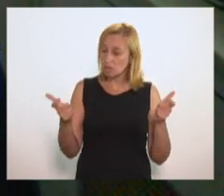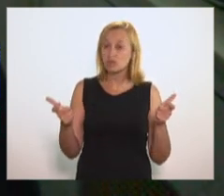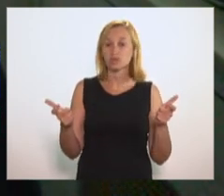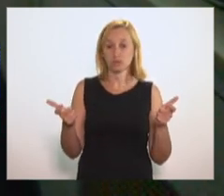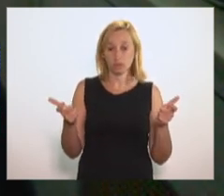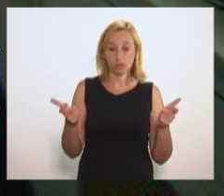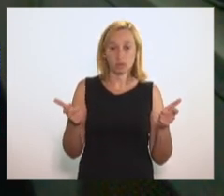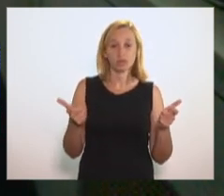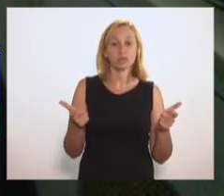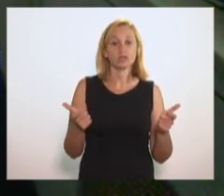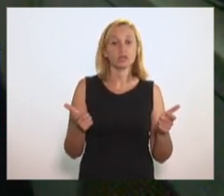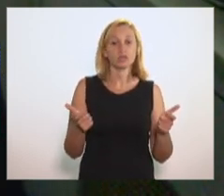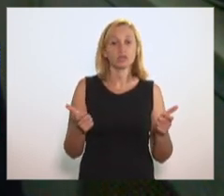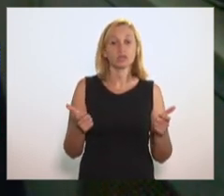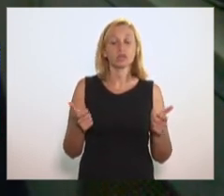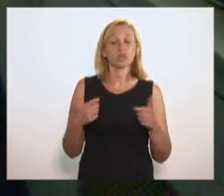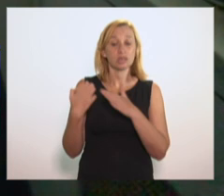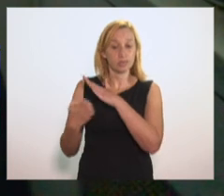concessionárias